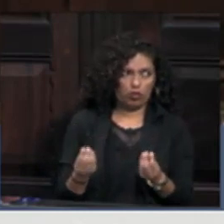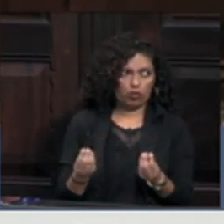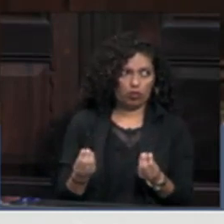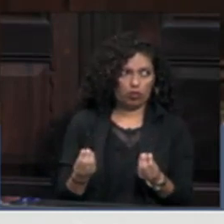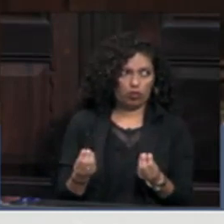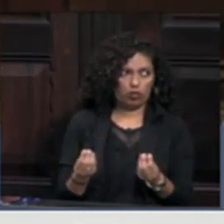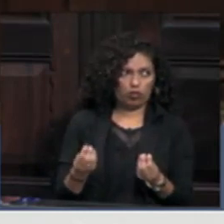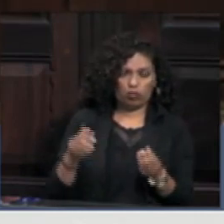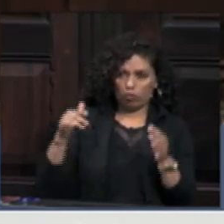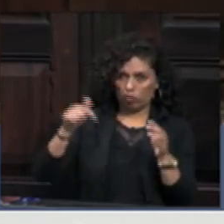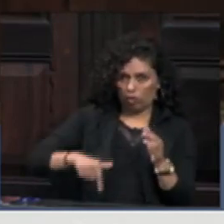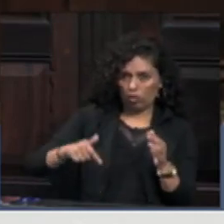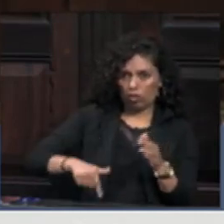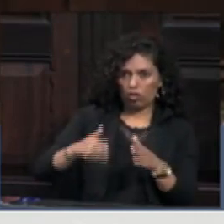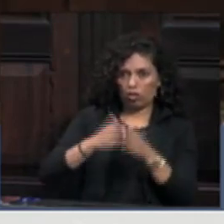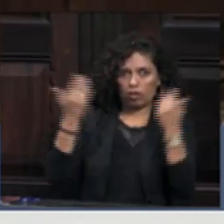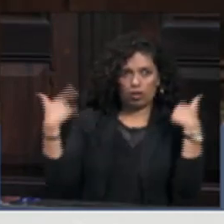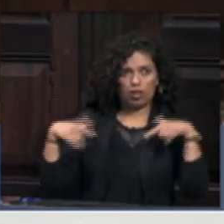maioria nesta casa